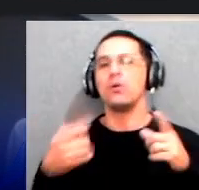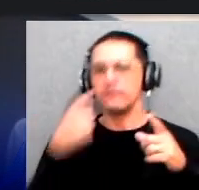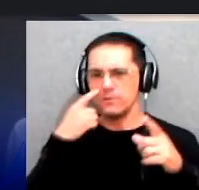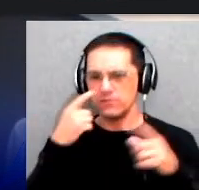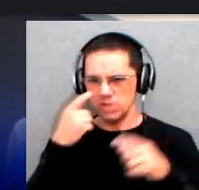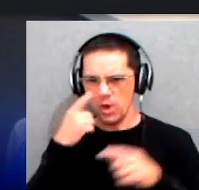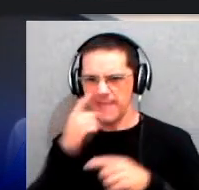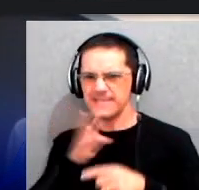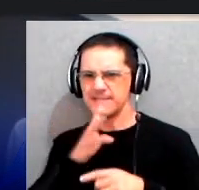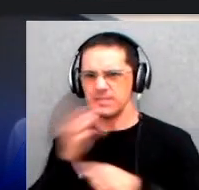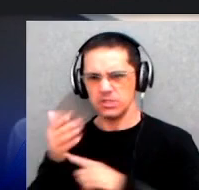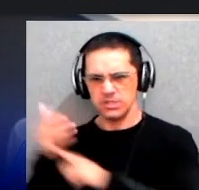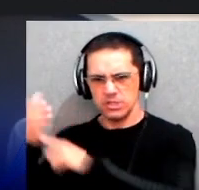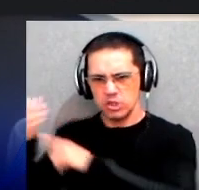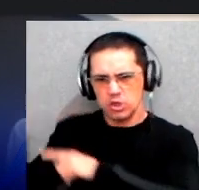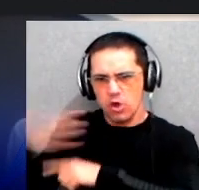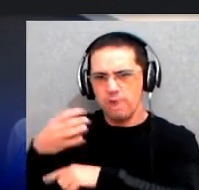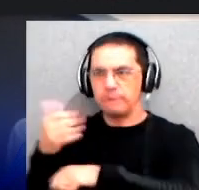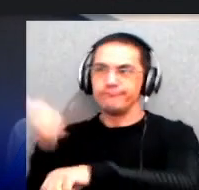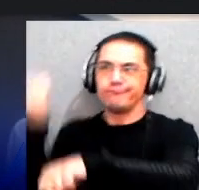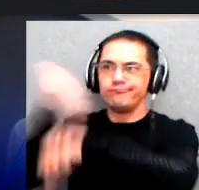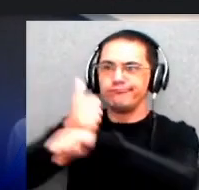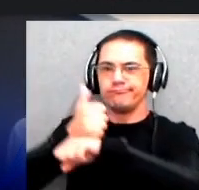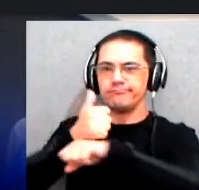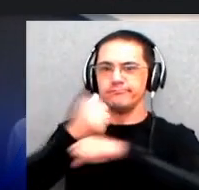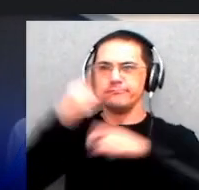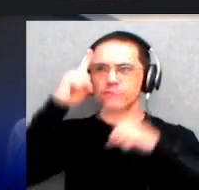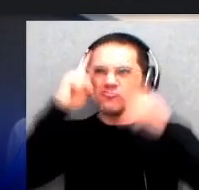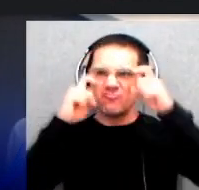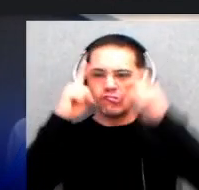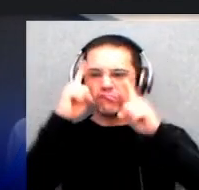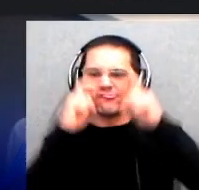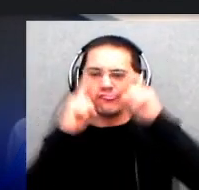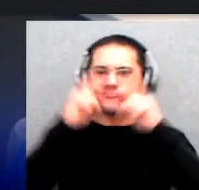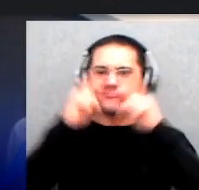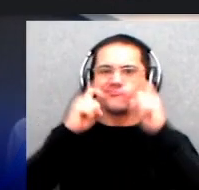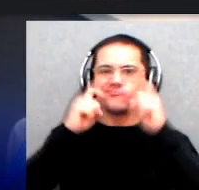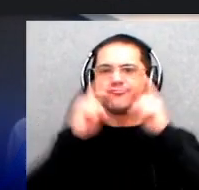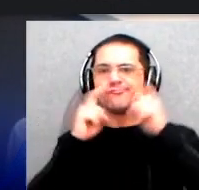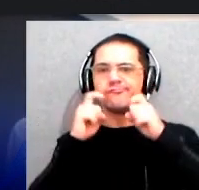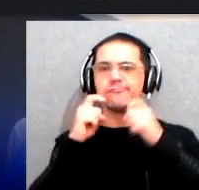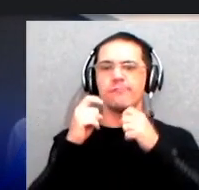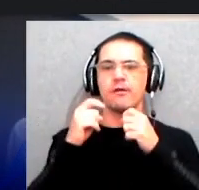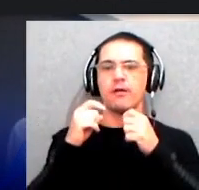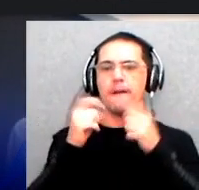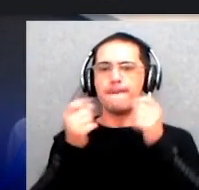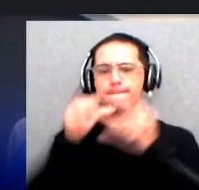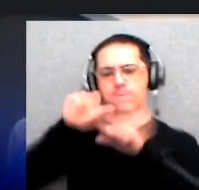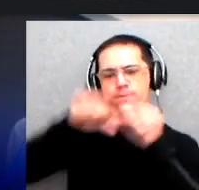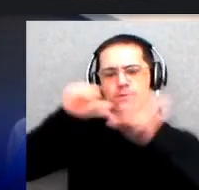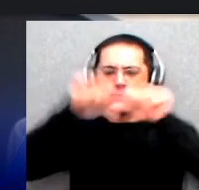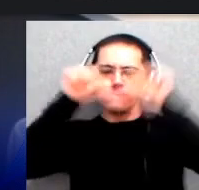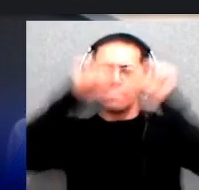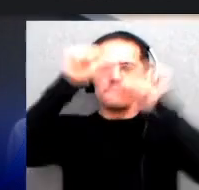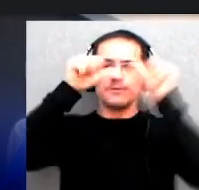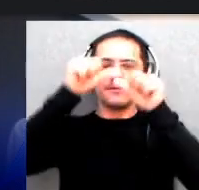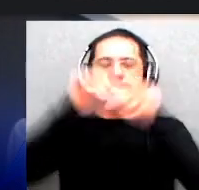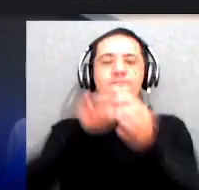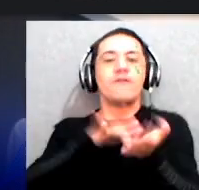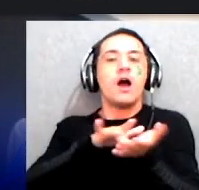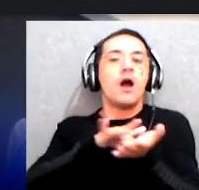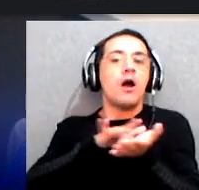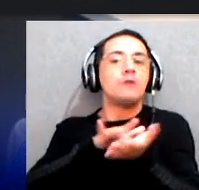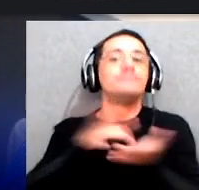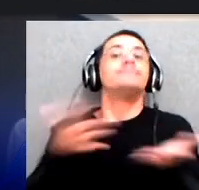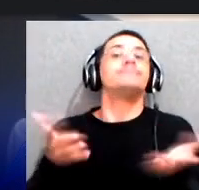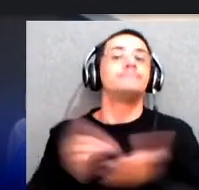que estão ali? Será que não é uma gravação? Como é que o juiz faz para saber se não é uma gravação? Será que não é o irmão gêmeo, doutor Ivan, que está ali? Como é que eu vou saber